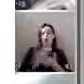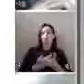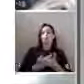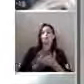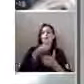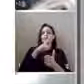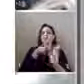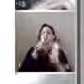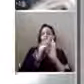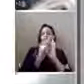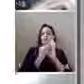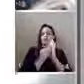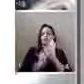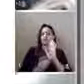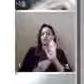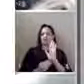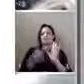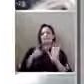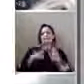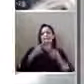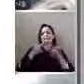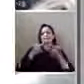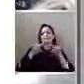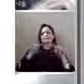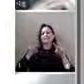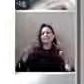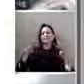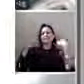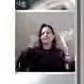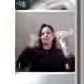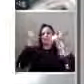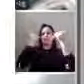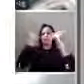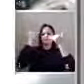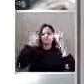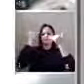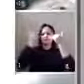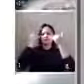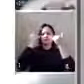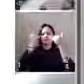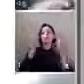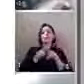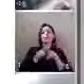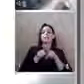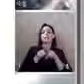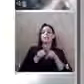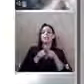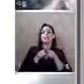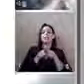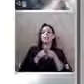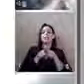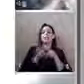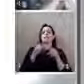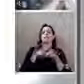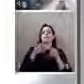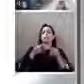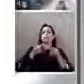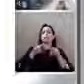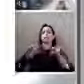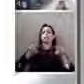dados, dada a diversidade da informação e a igual diversidade